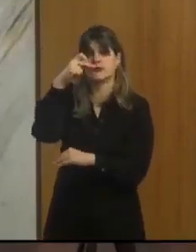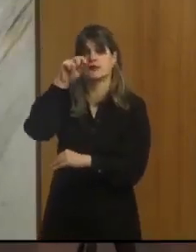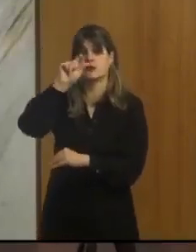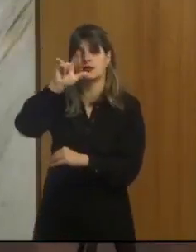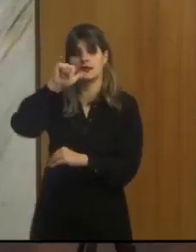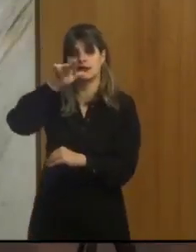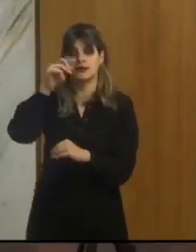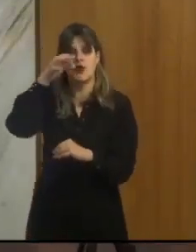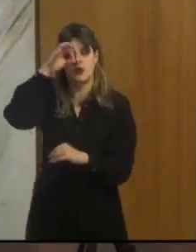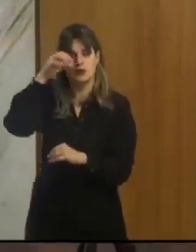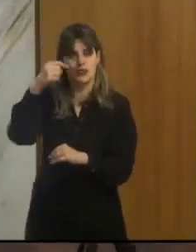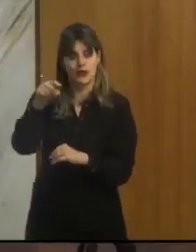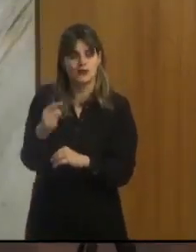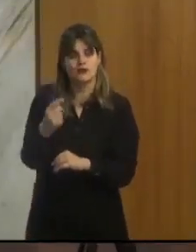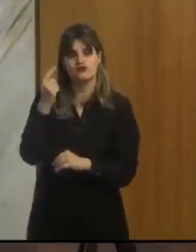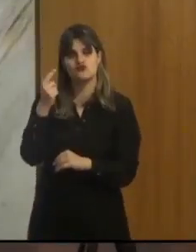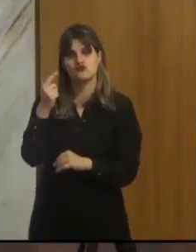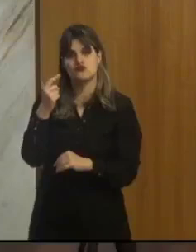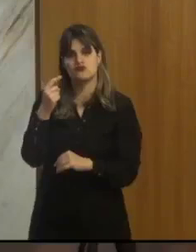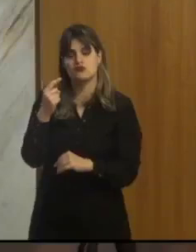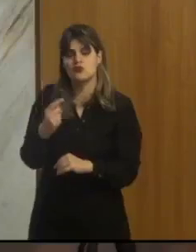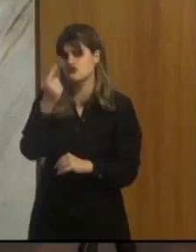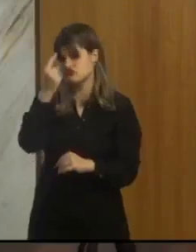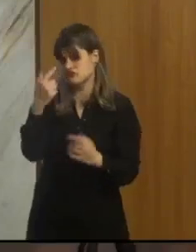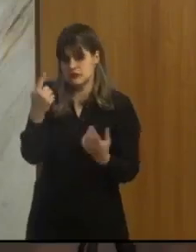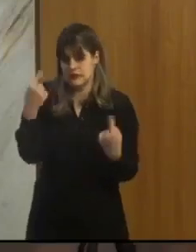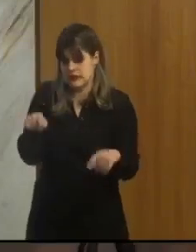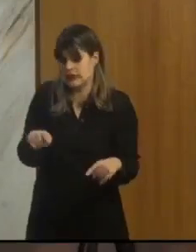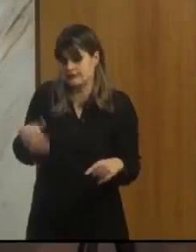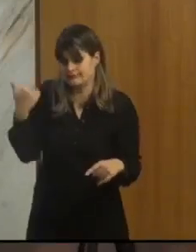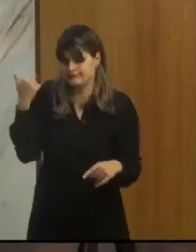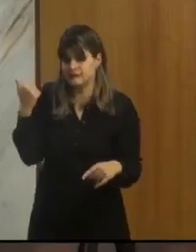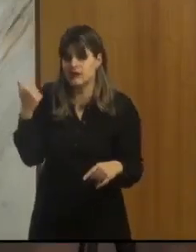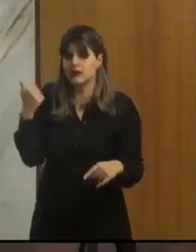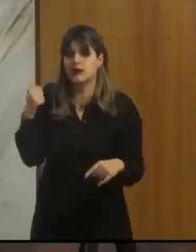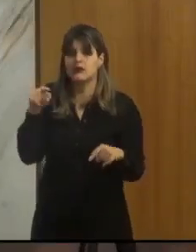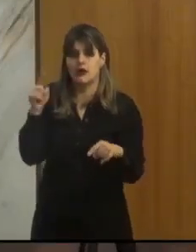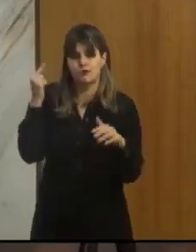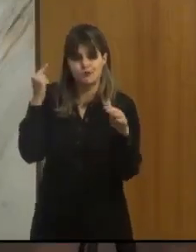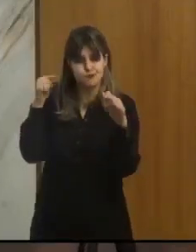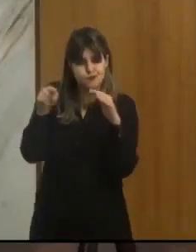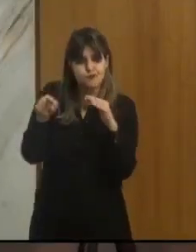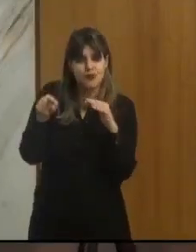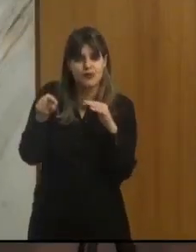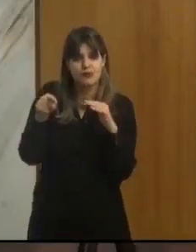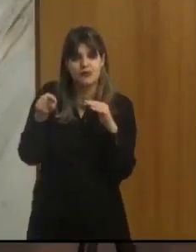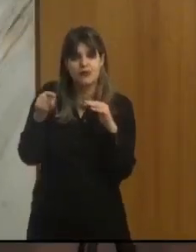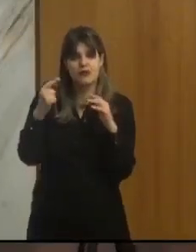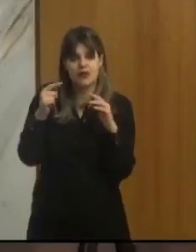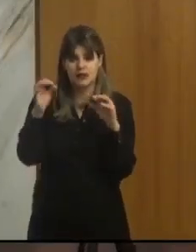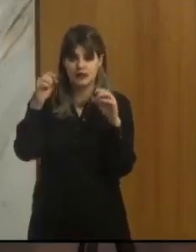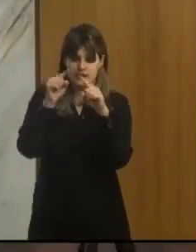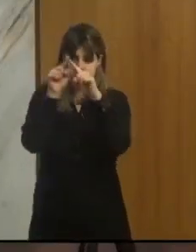óculo que tinha um óculo, que é um óculo profundo com círculos